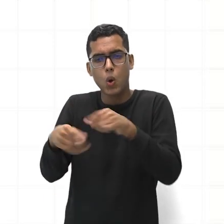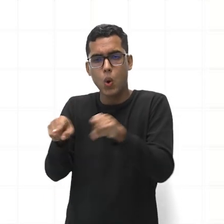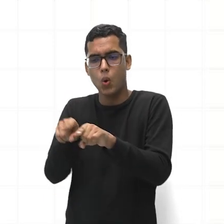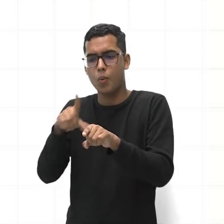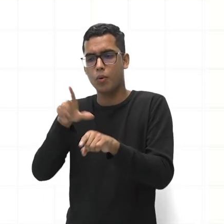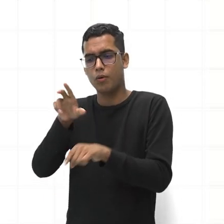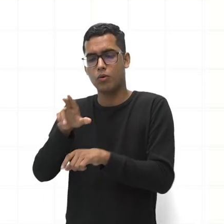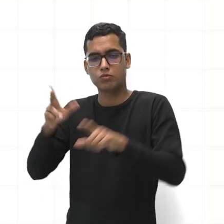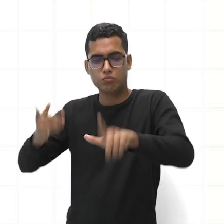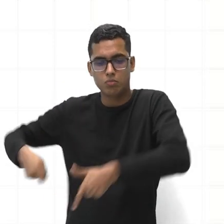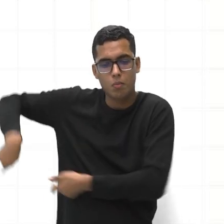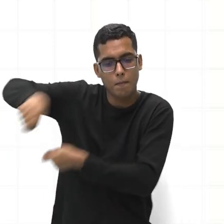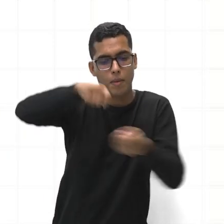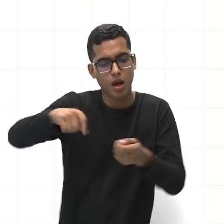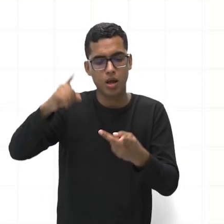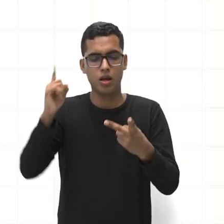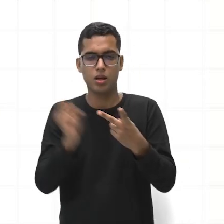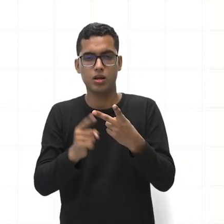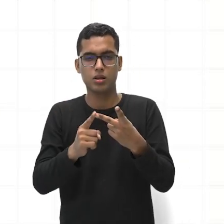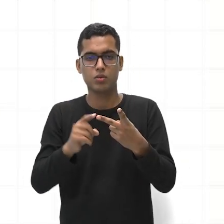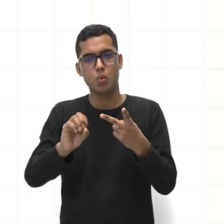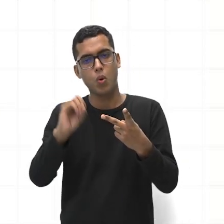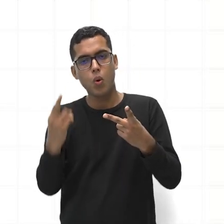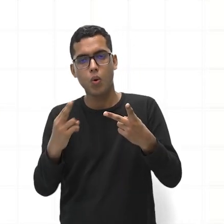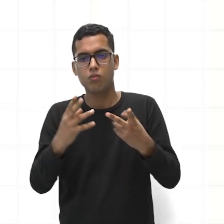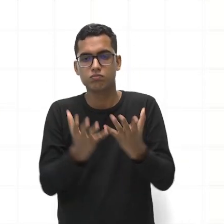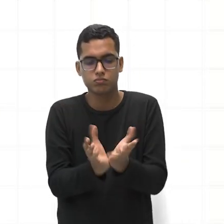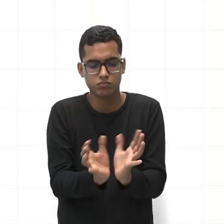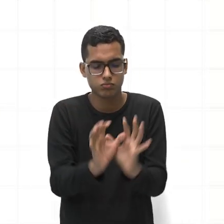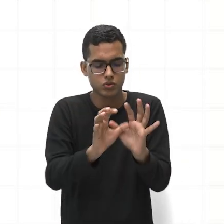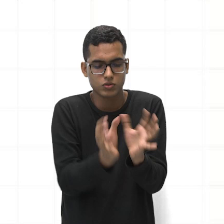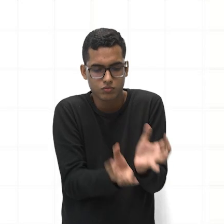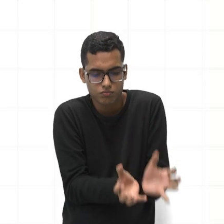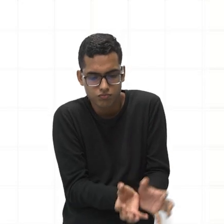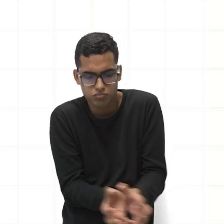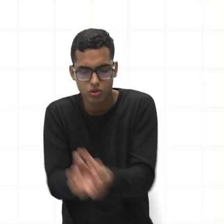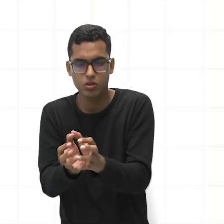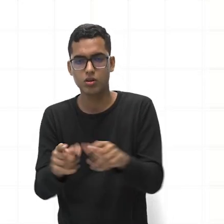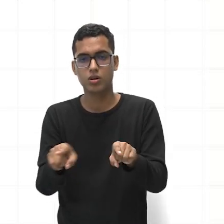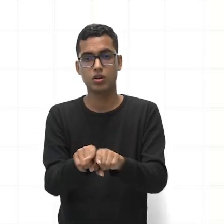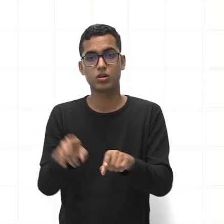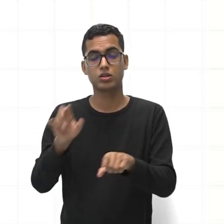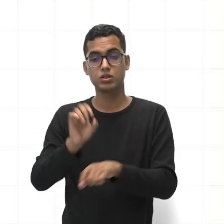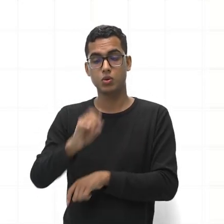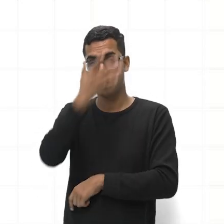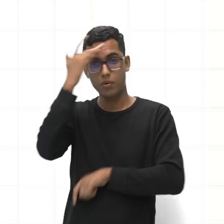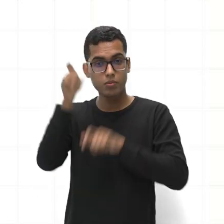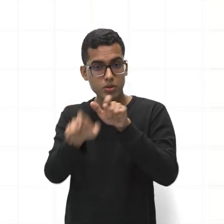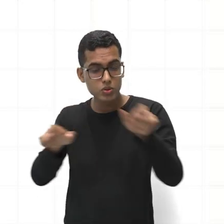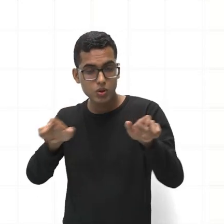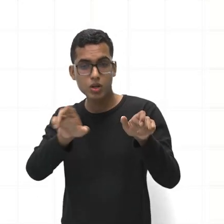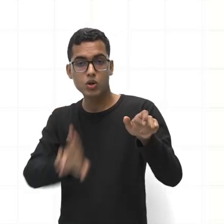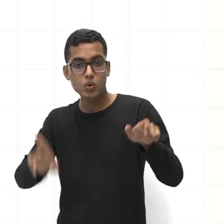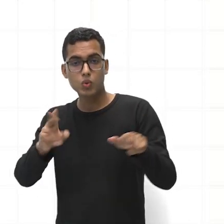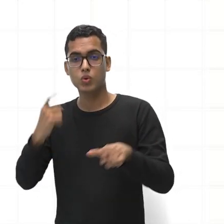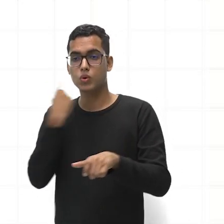malhadeira? É quem pratica técnica de anzol e linha e arpão. Então, quantos vamos ter